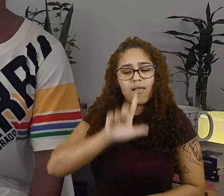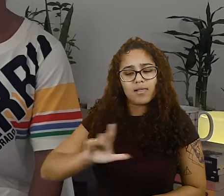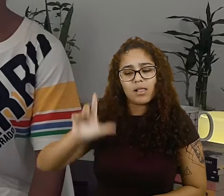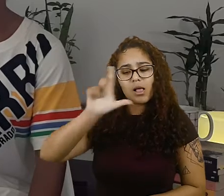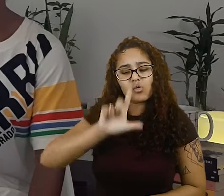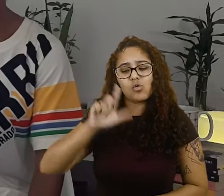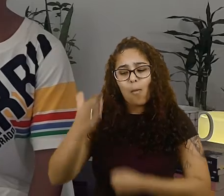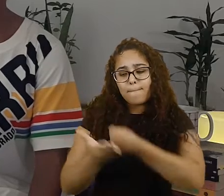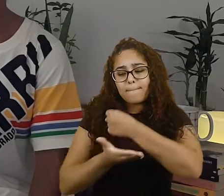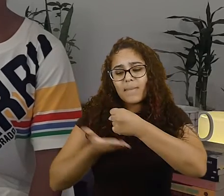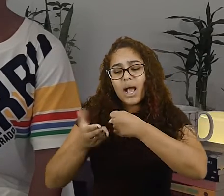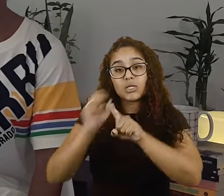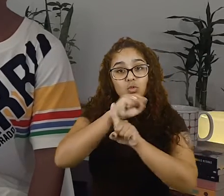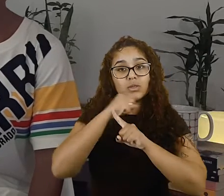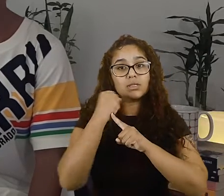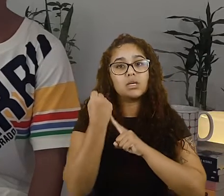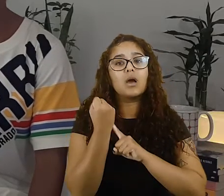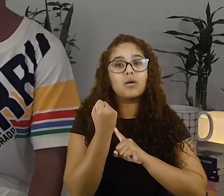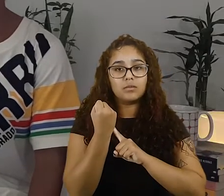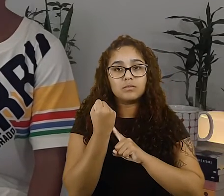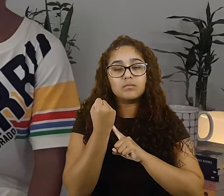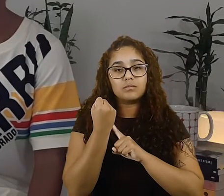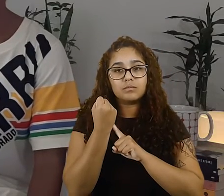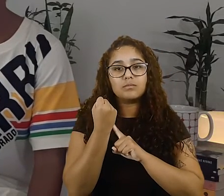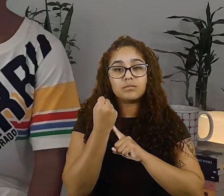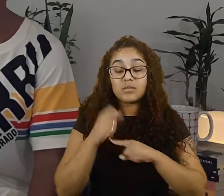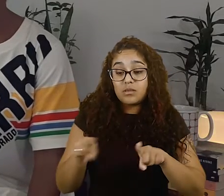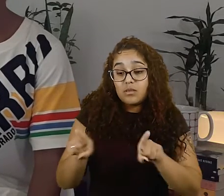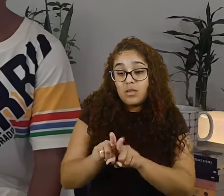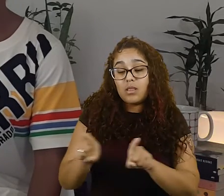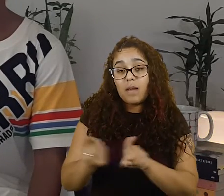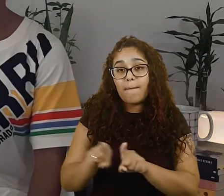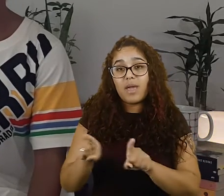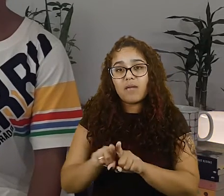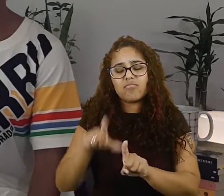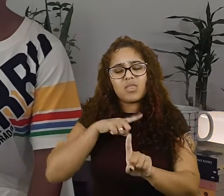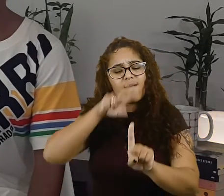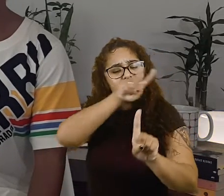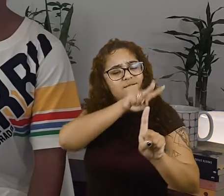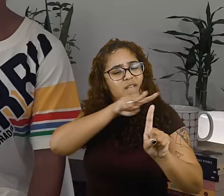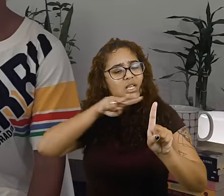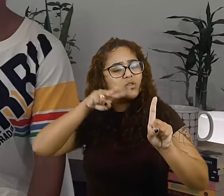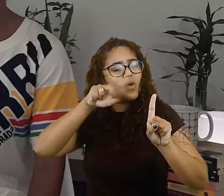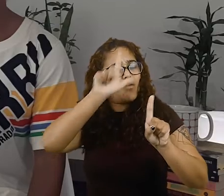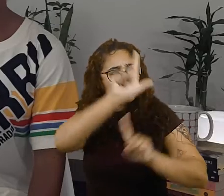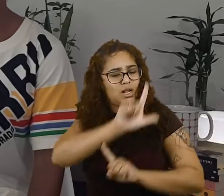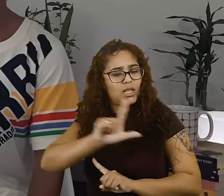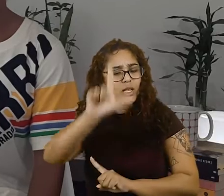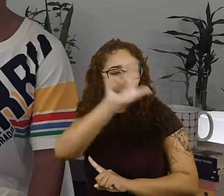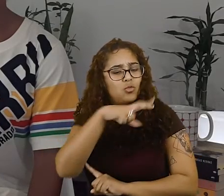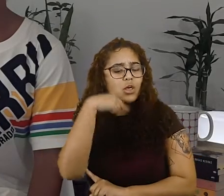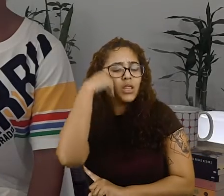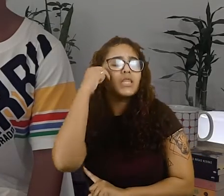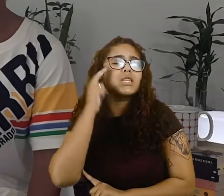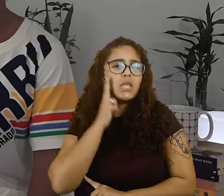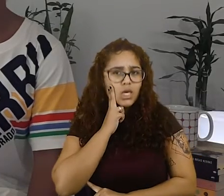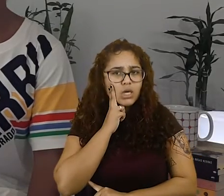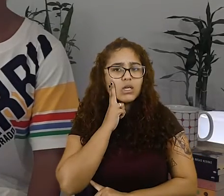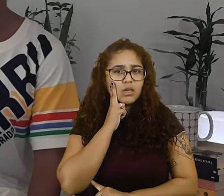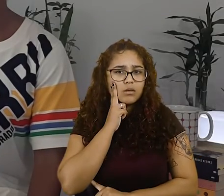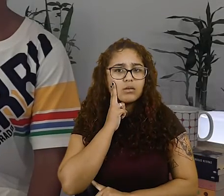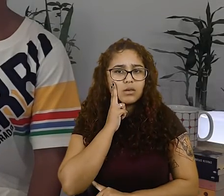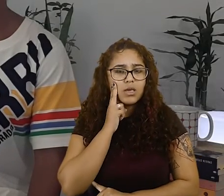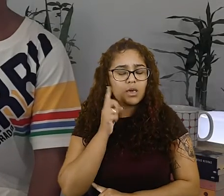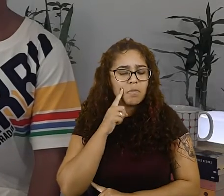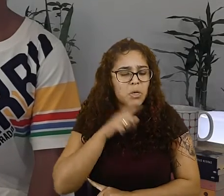literatura como um pilar, um pilar social, nosso pilar social, e também olharmos para essa literatura